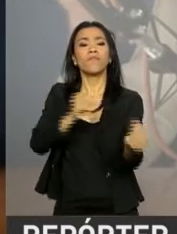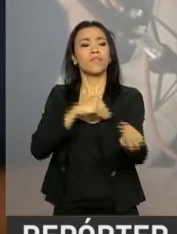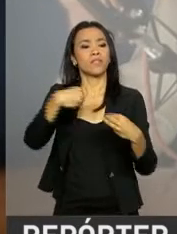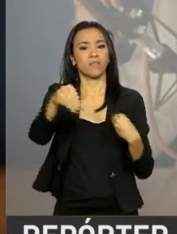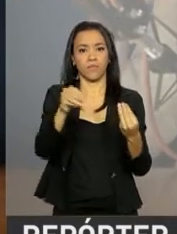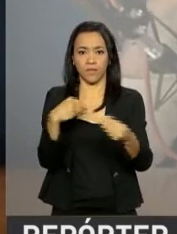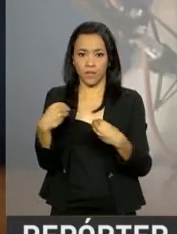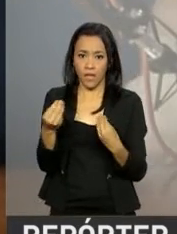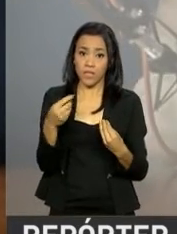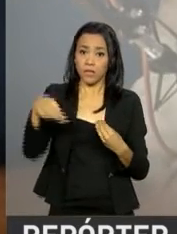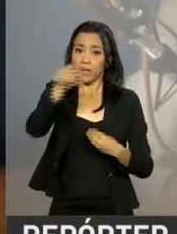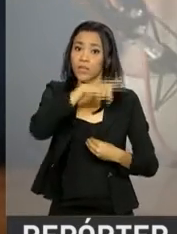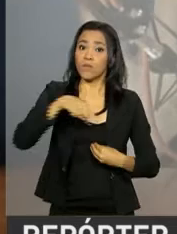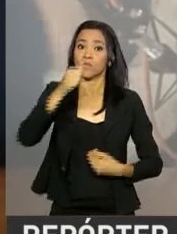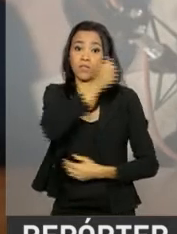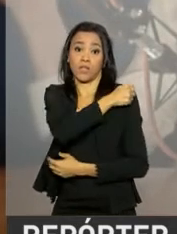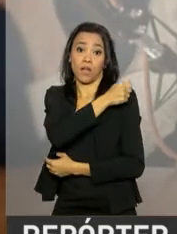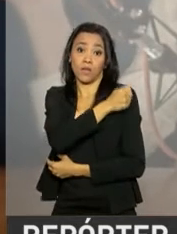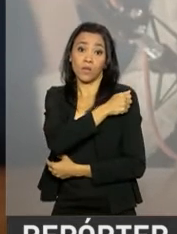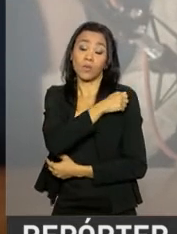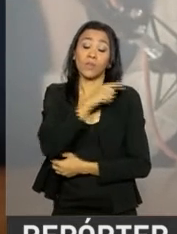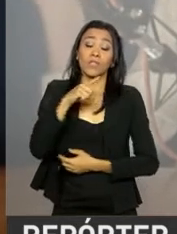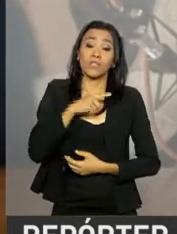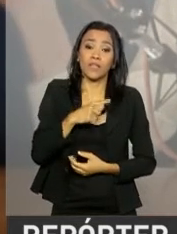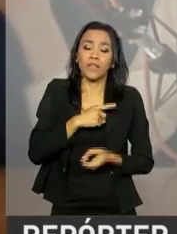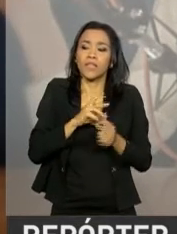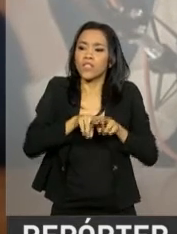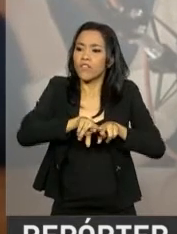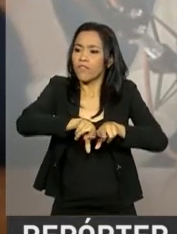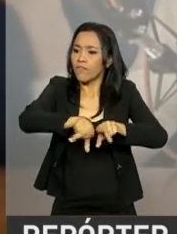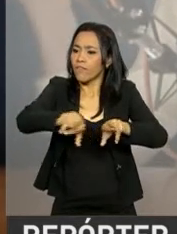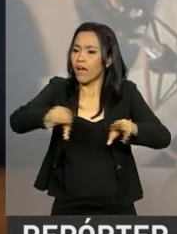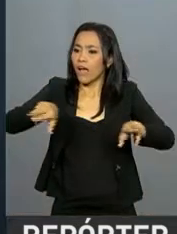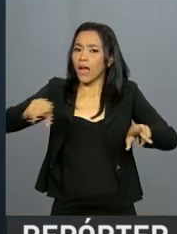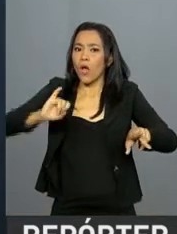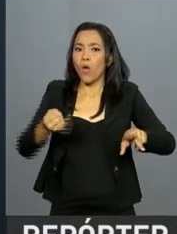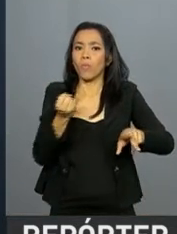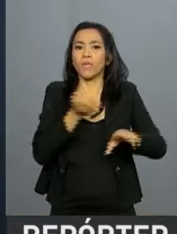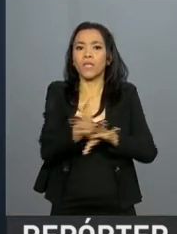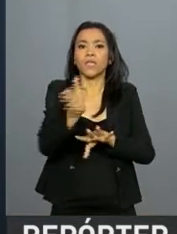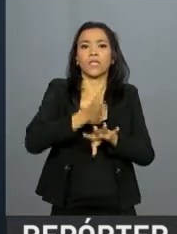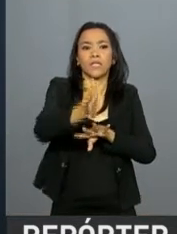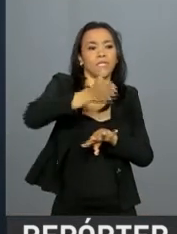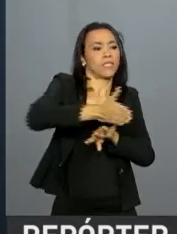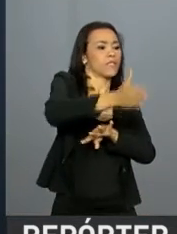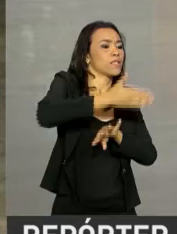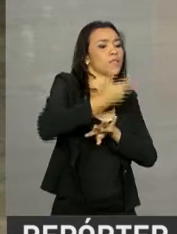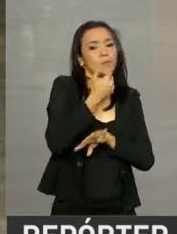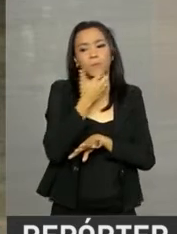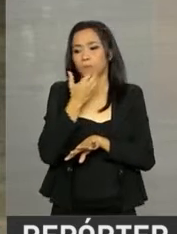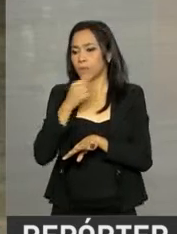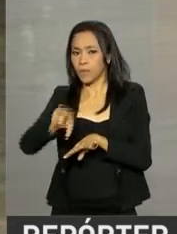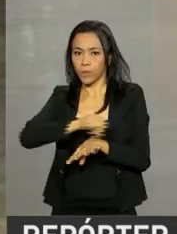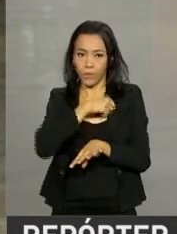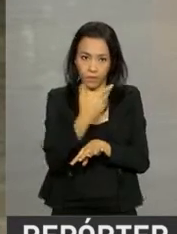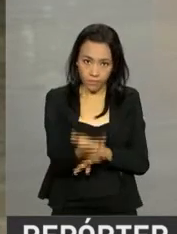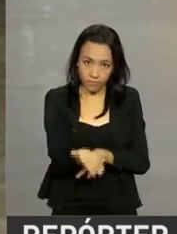possam ter diferentes oportunidades e caminhos para optar